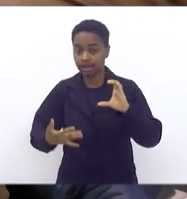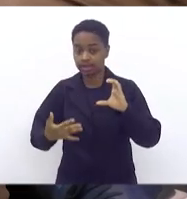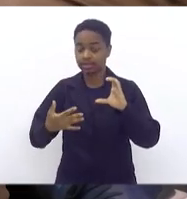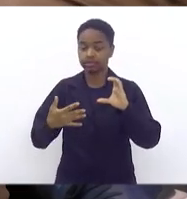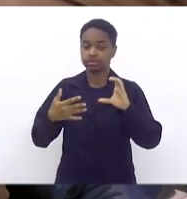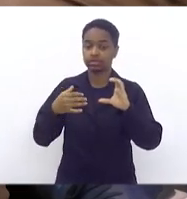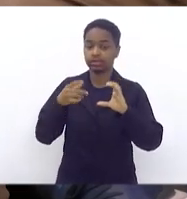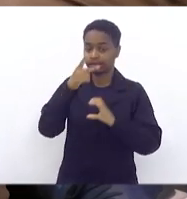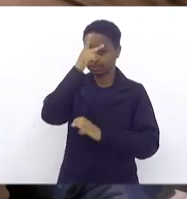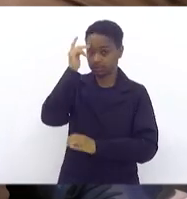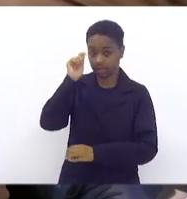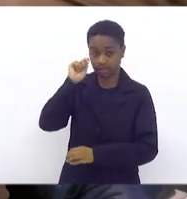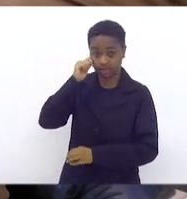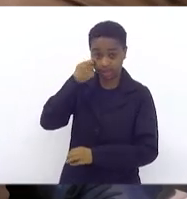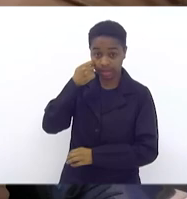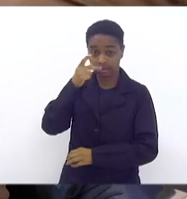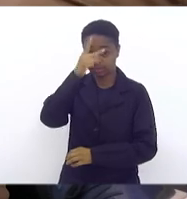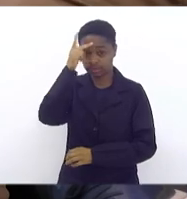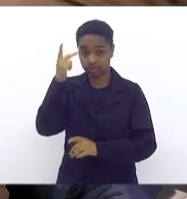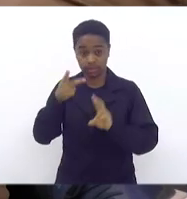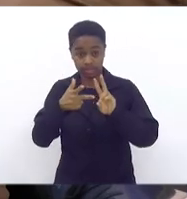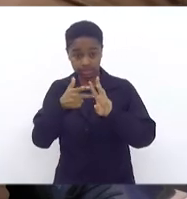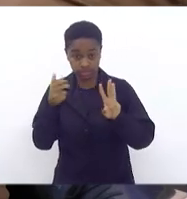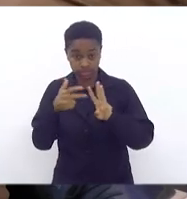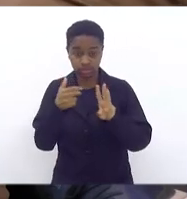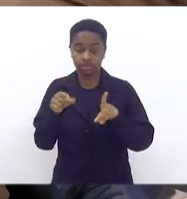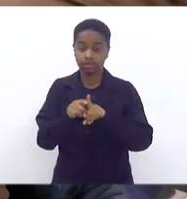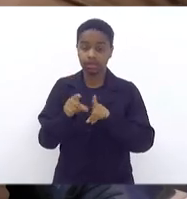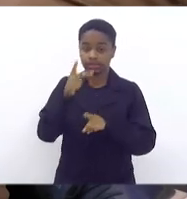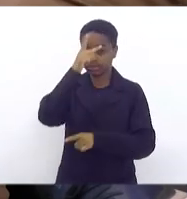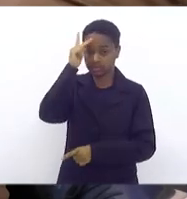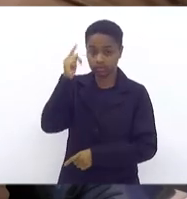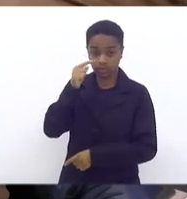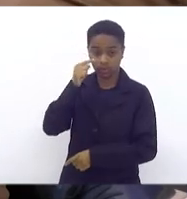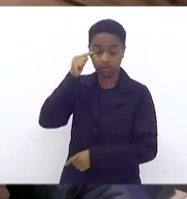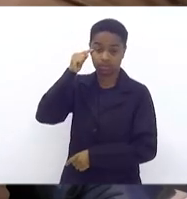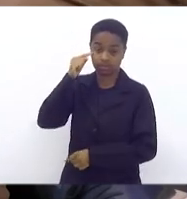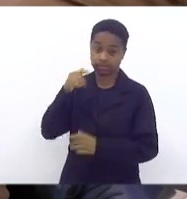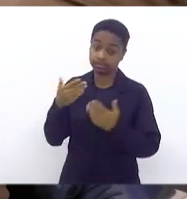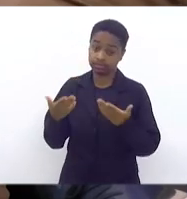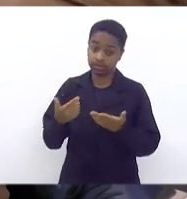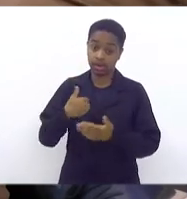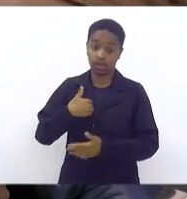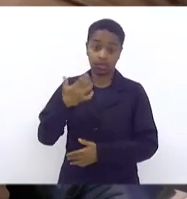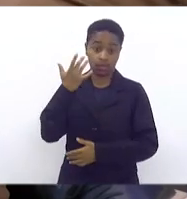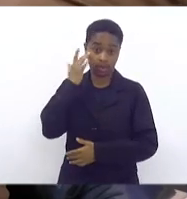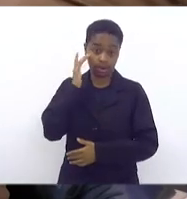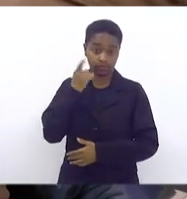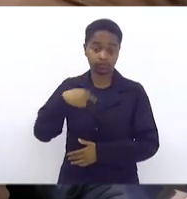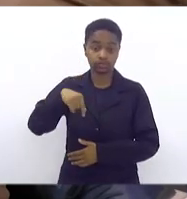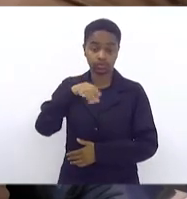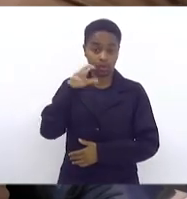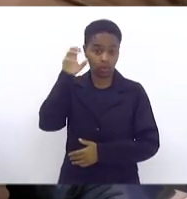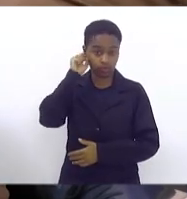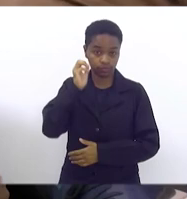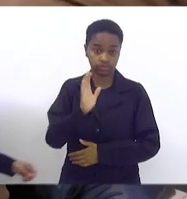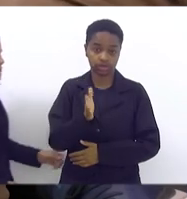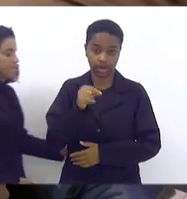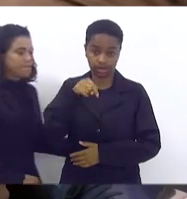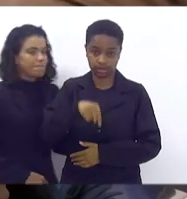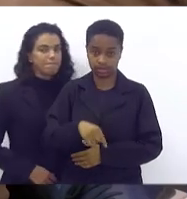pessoas negras de pessoas indígenas de pessoas asiáticas eu acho que muita gente já ouviu aqui